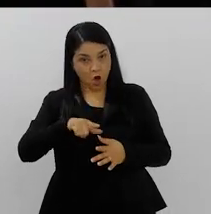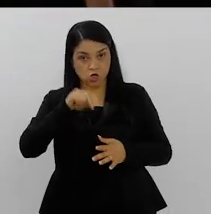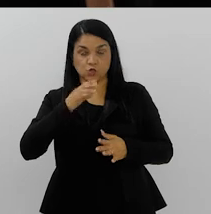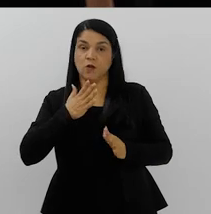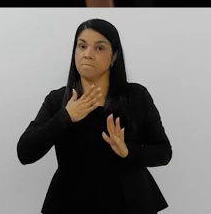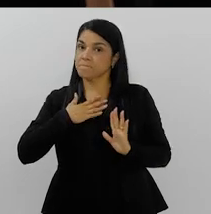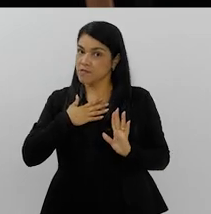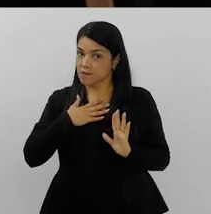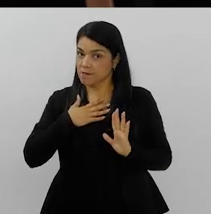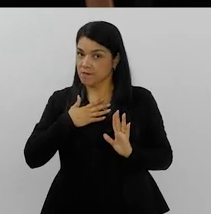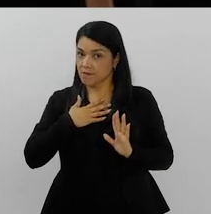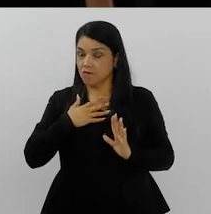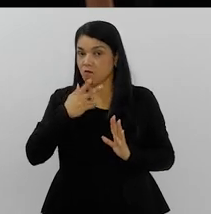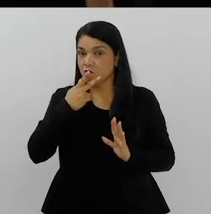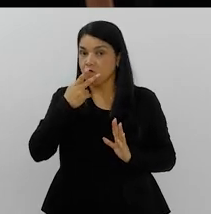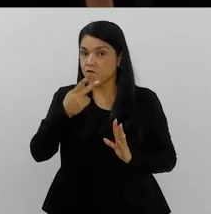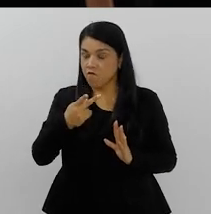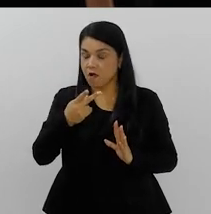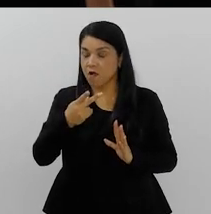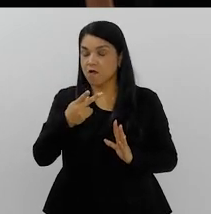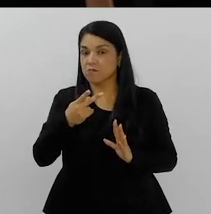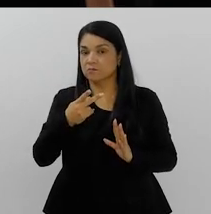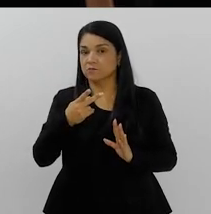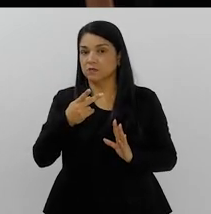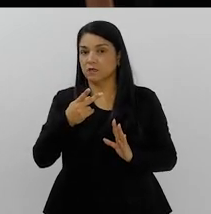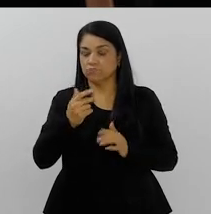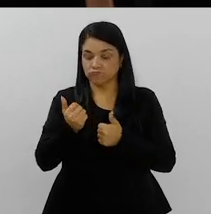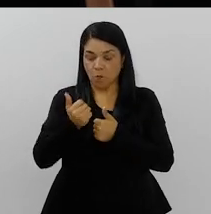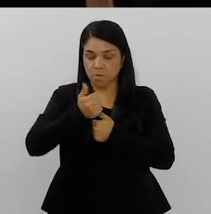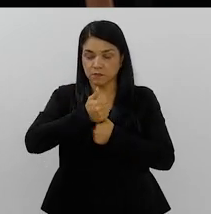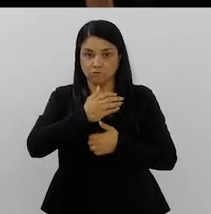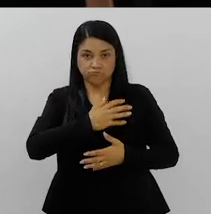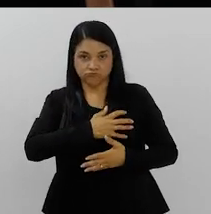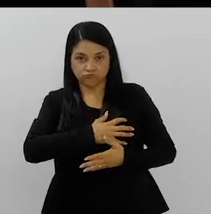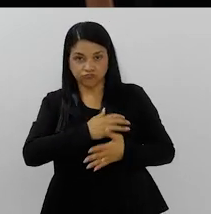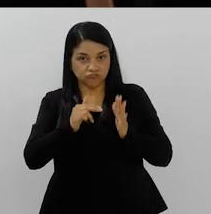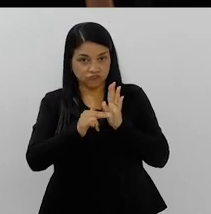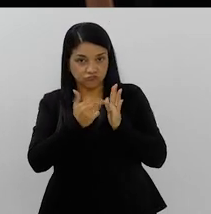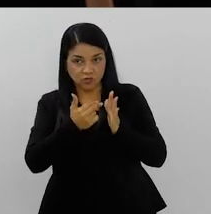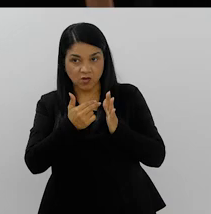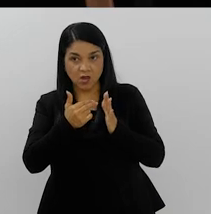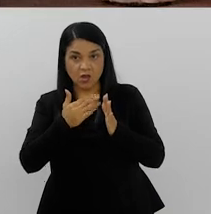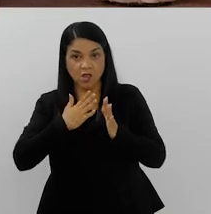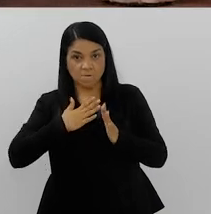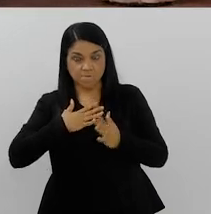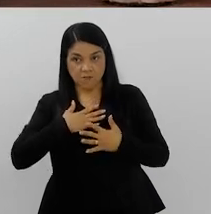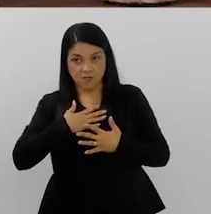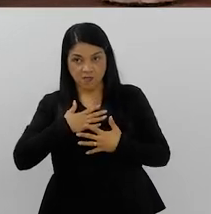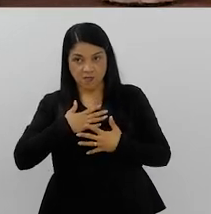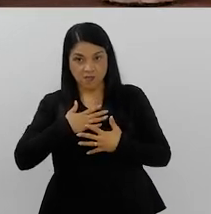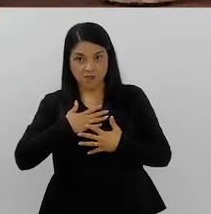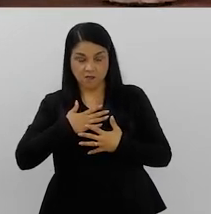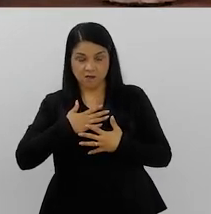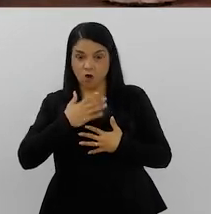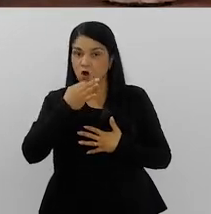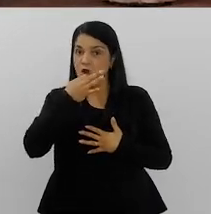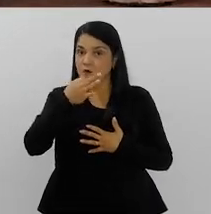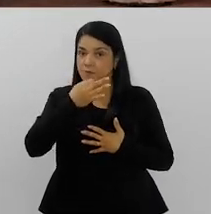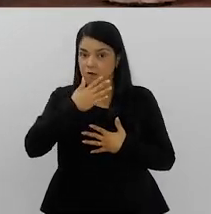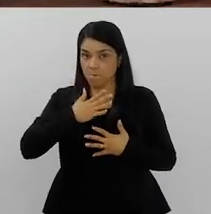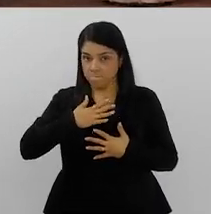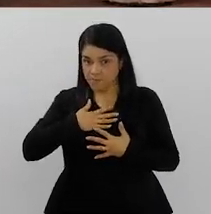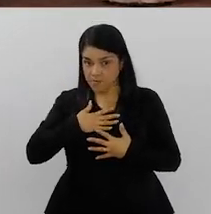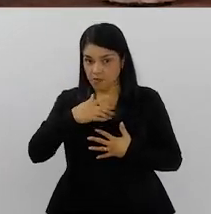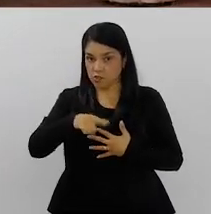a não reconstrução eu falo da não reconstrução como opção é uma opção sua a não a não